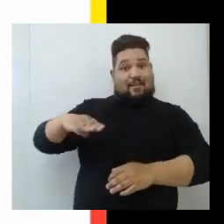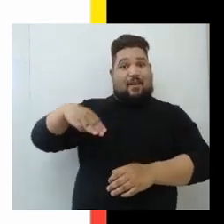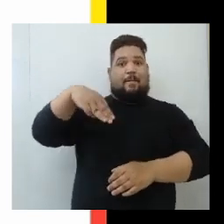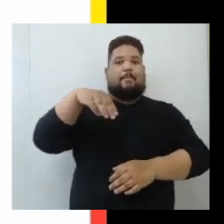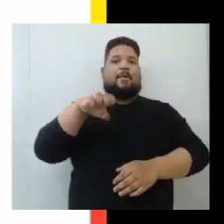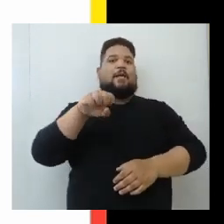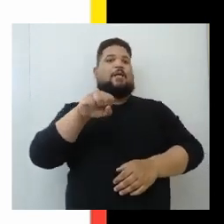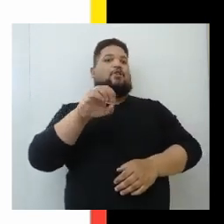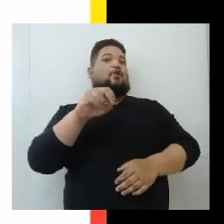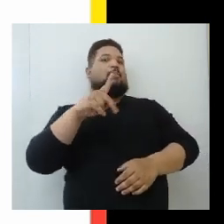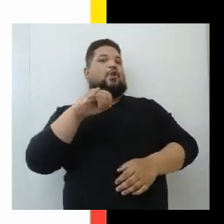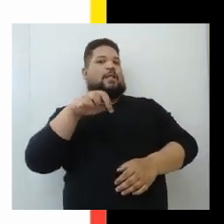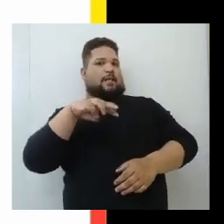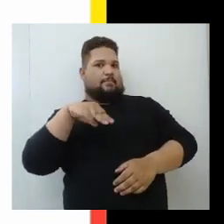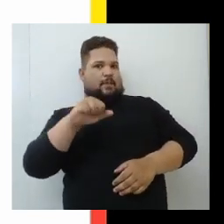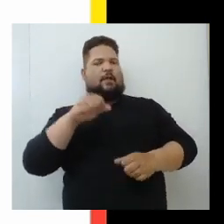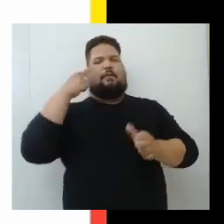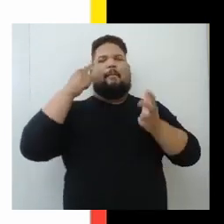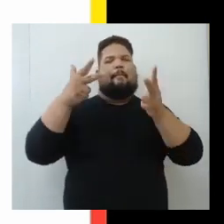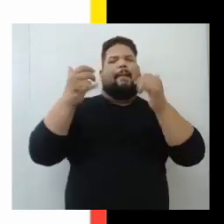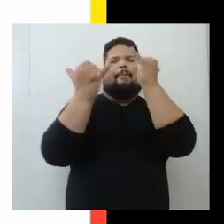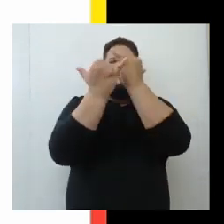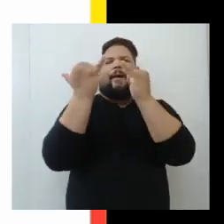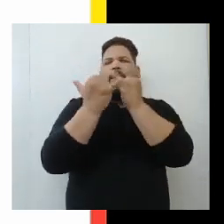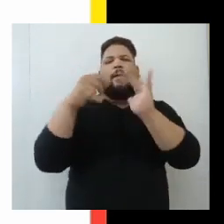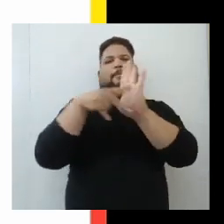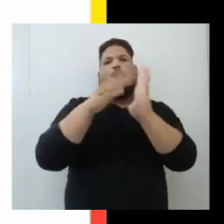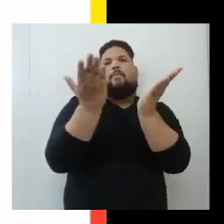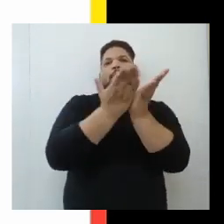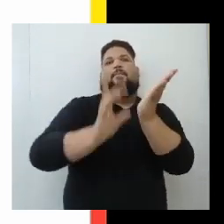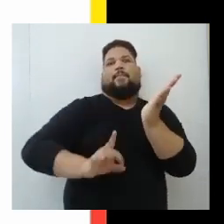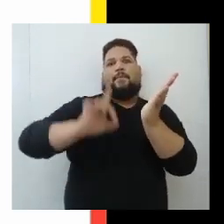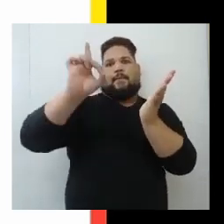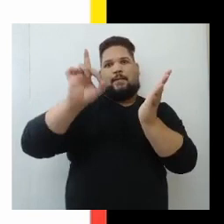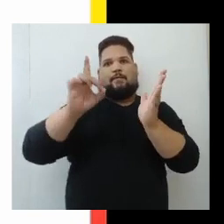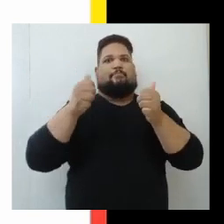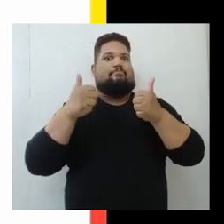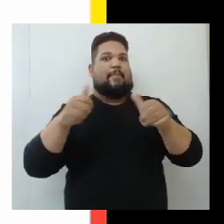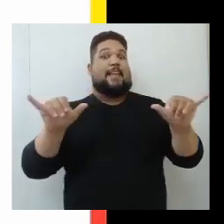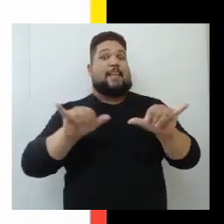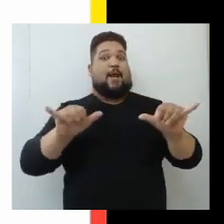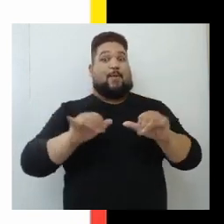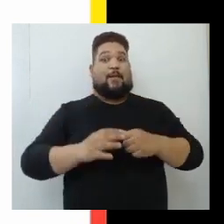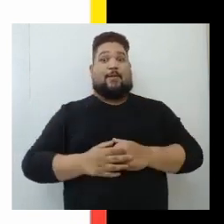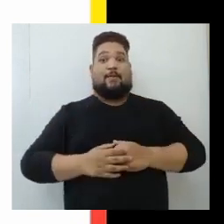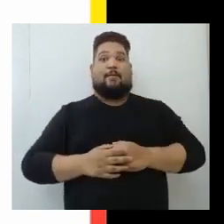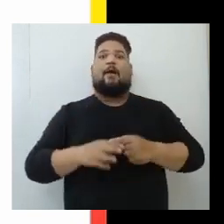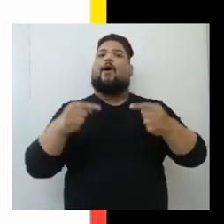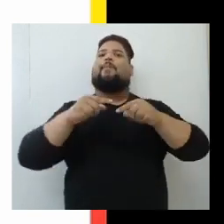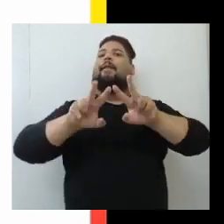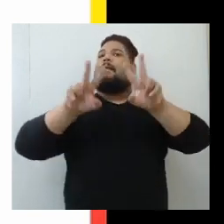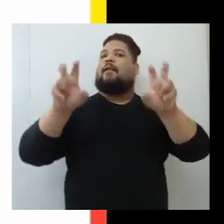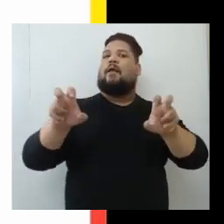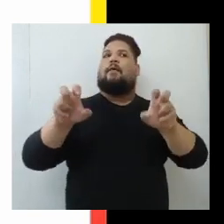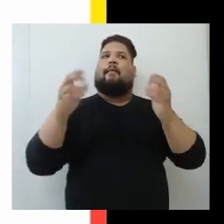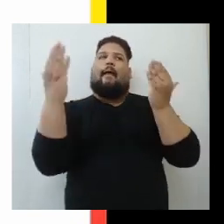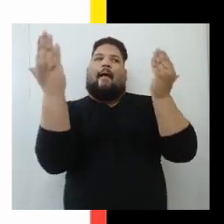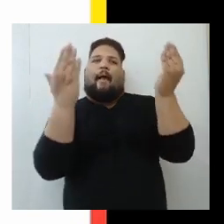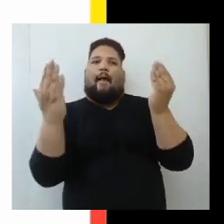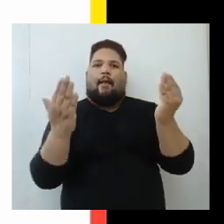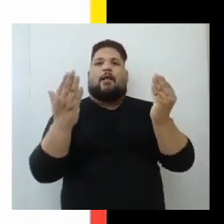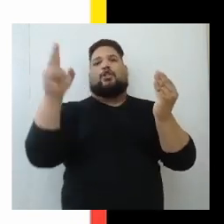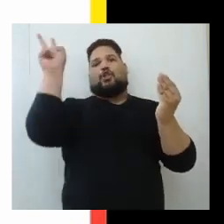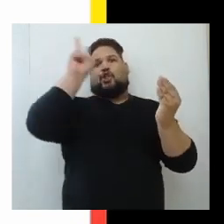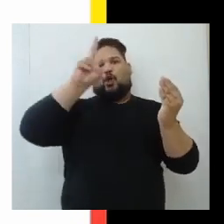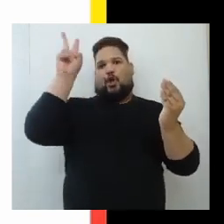haver narrativas bem parecidas com as narrativas bíblicas. Tranquilão? Então, nós chamamos isso de paralelismo